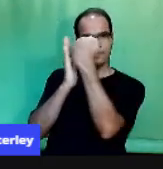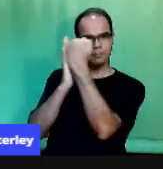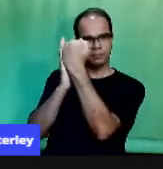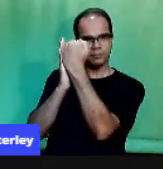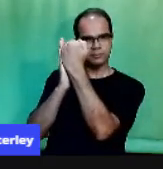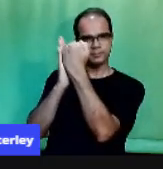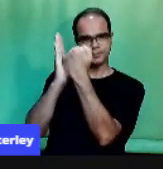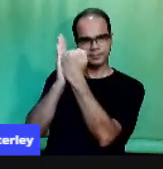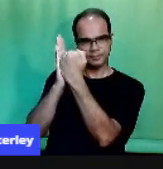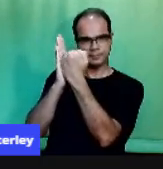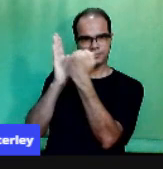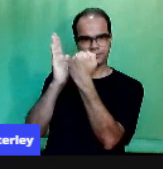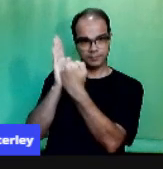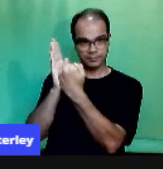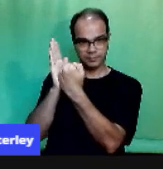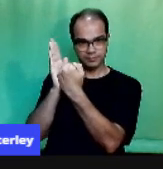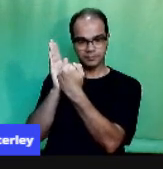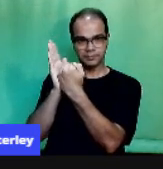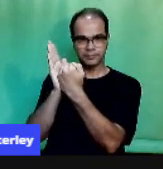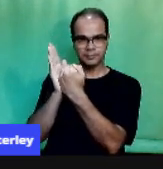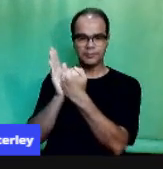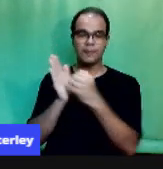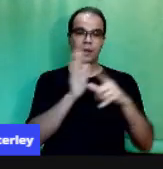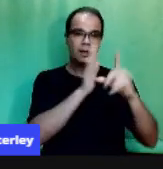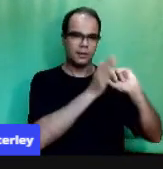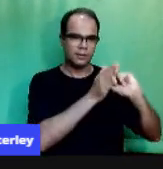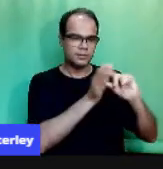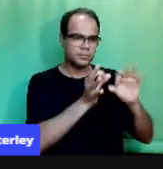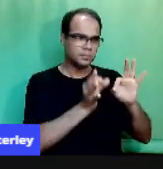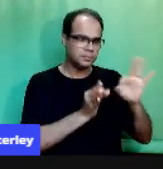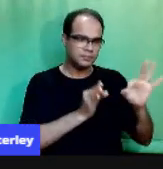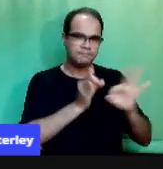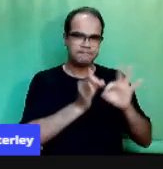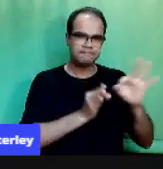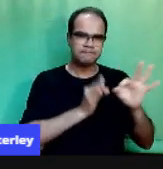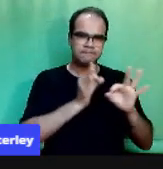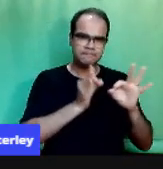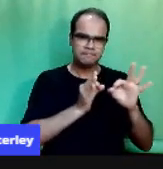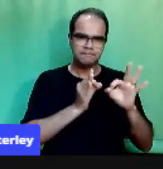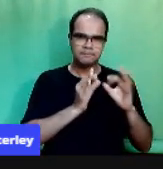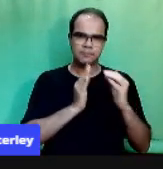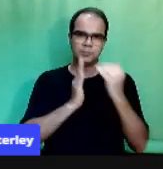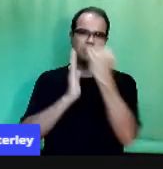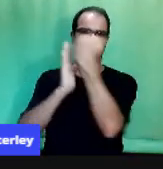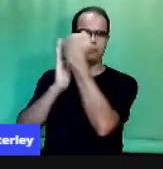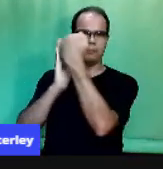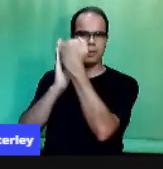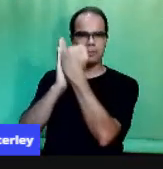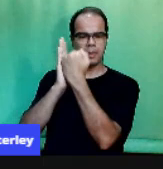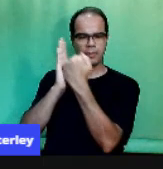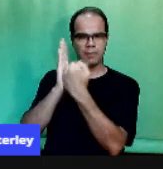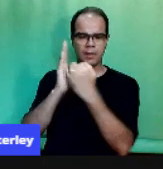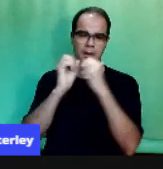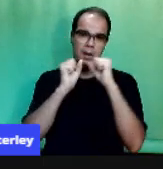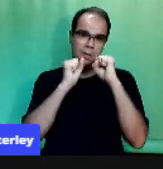seu planejamento, o professor poderá disponibilizar módulos,